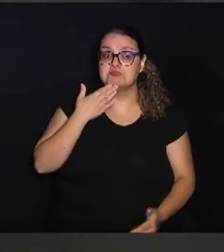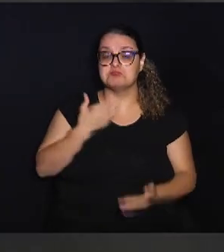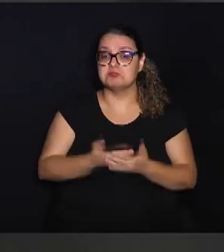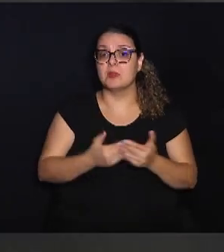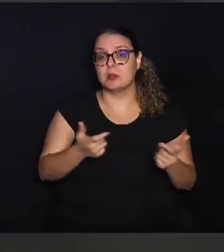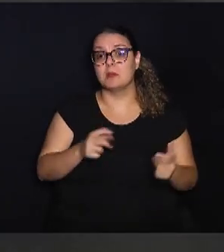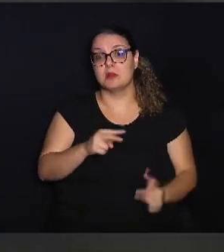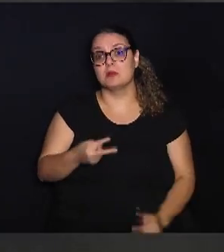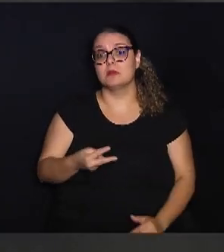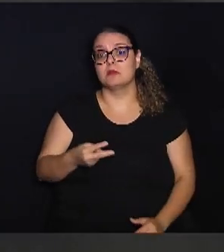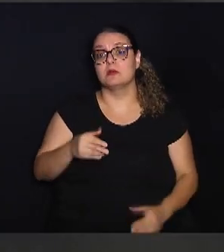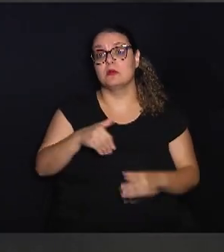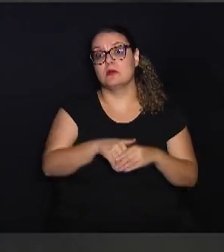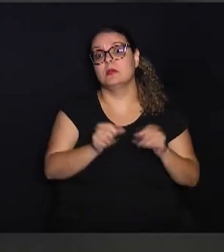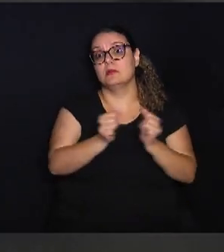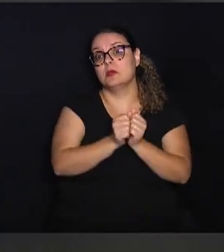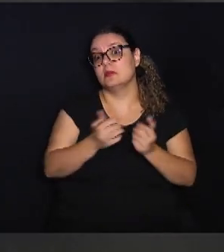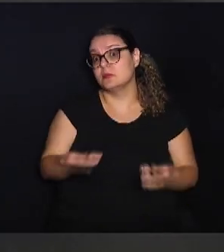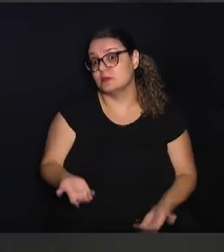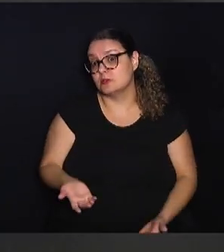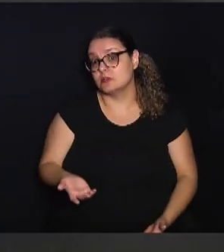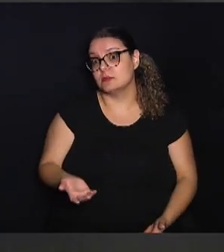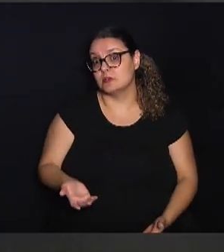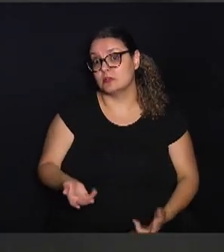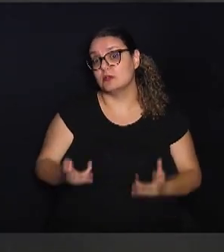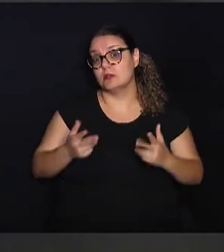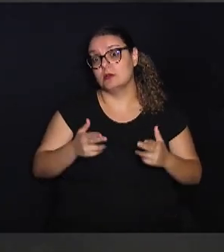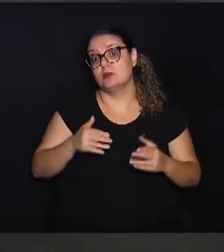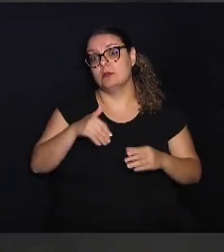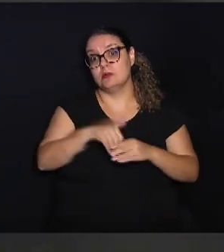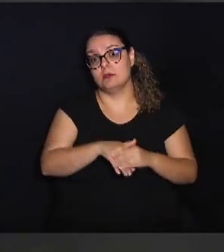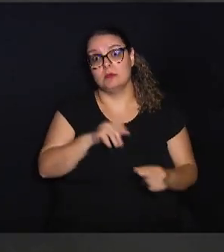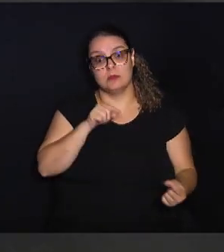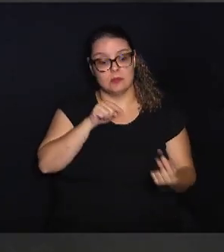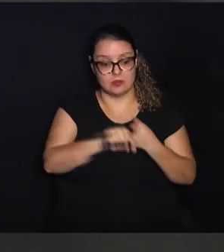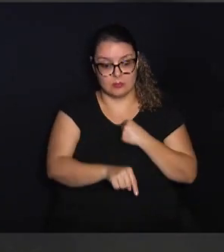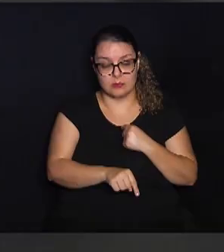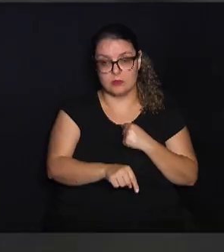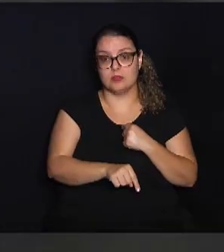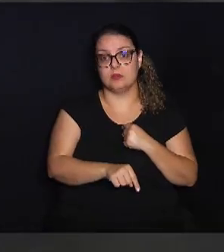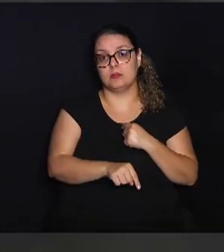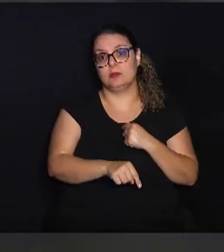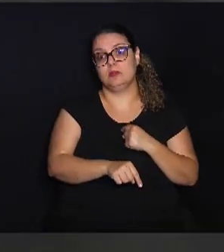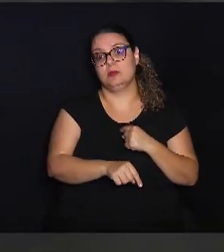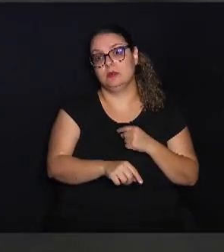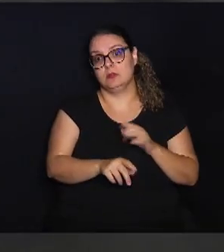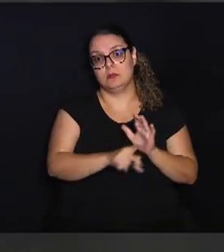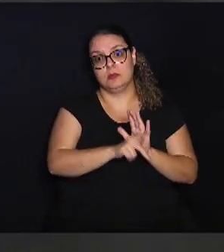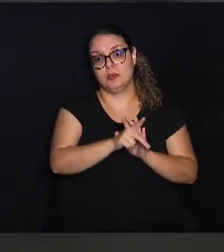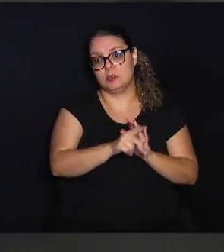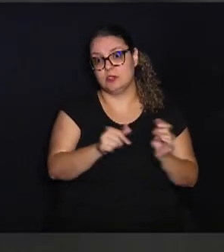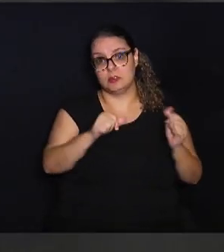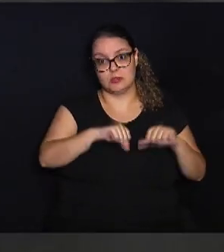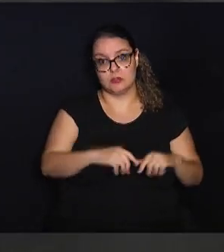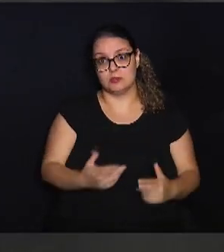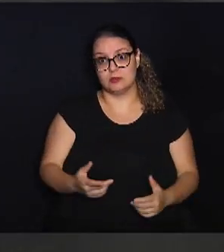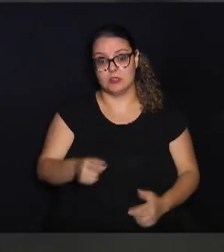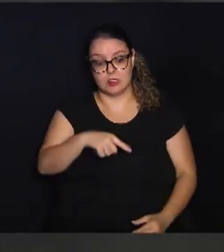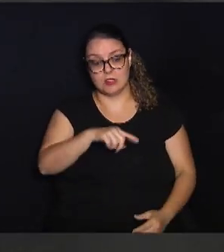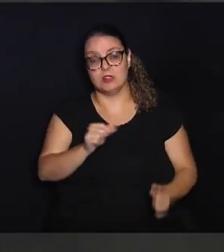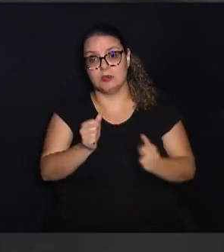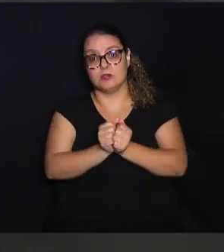das vezes a gente votava junto, porque como eu votava contra projetos ruins do governo, que são maioria, eles estavam junto também, só que por